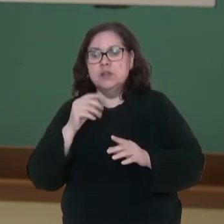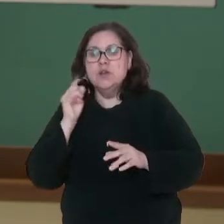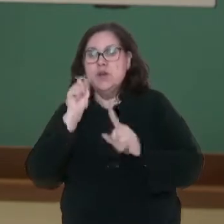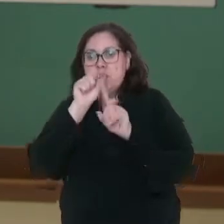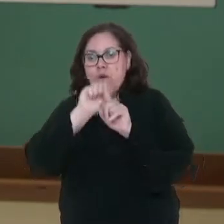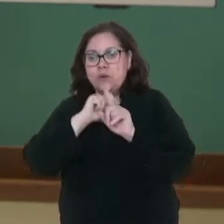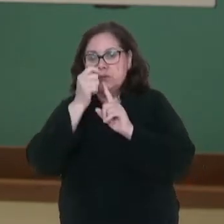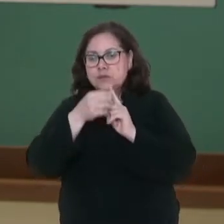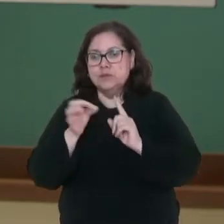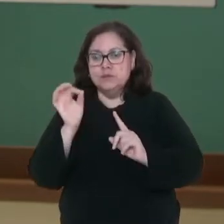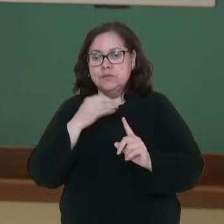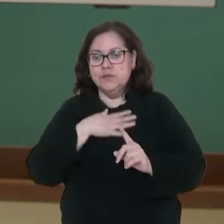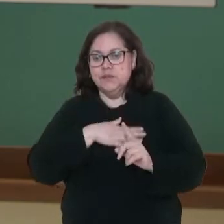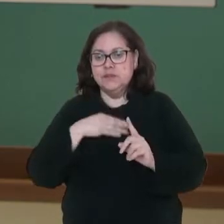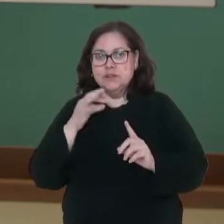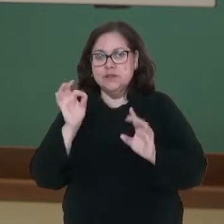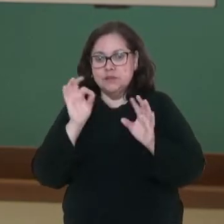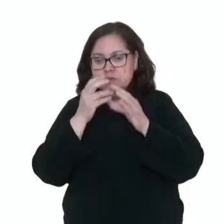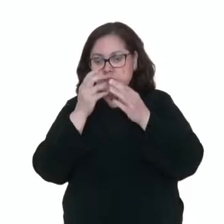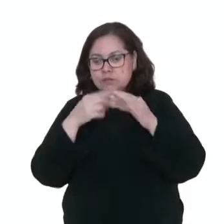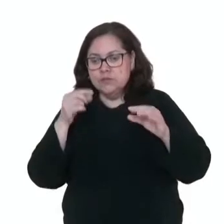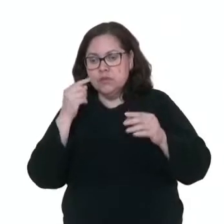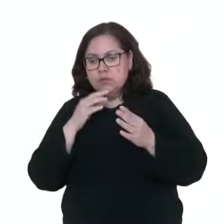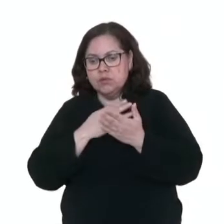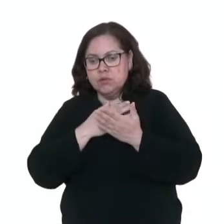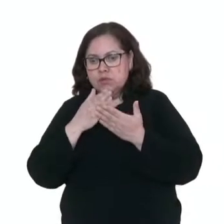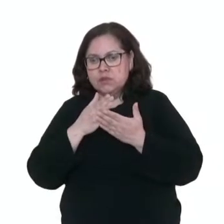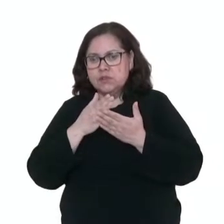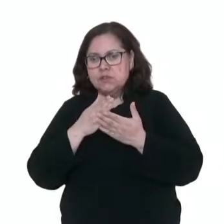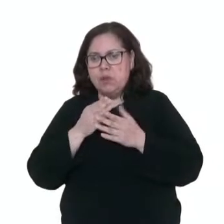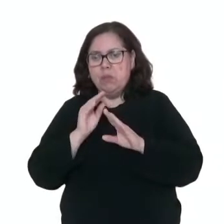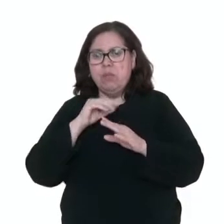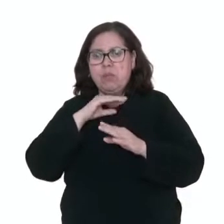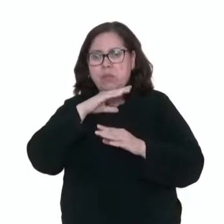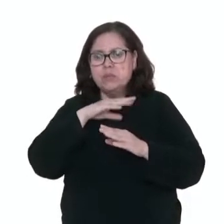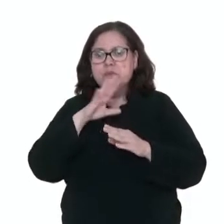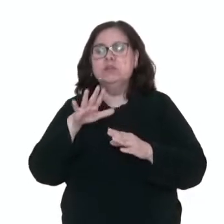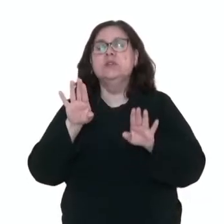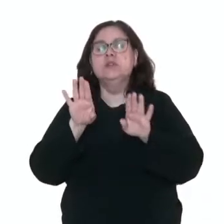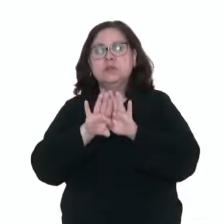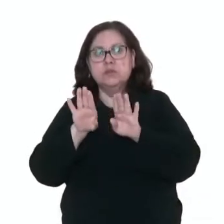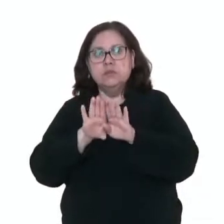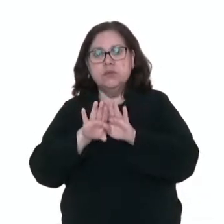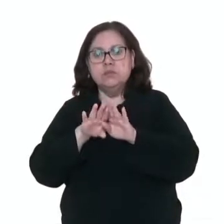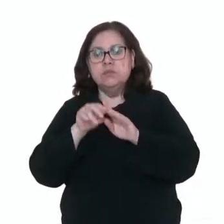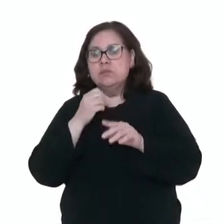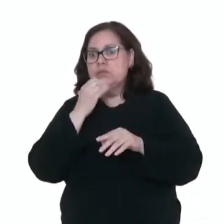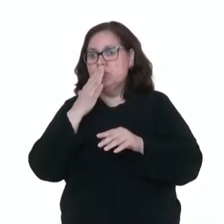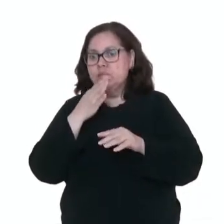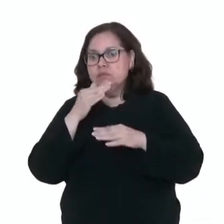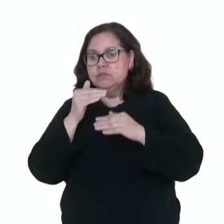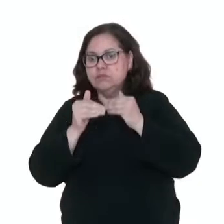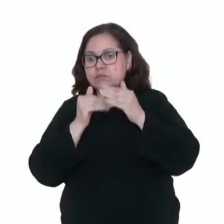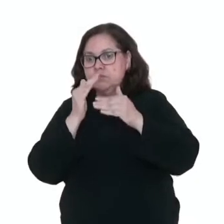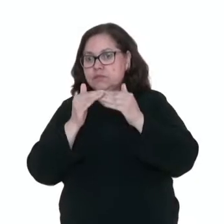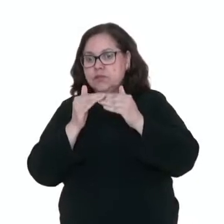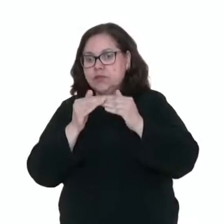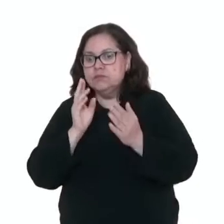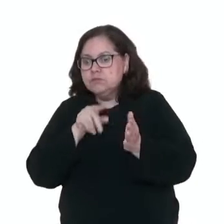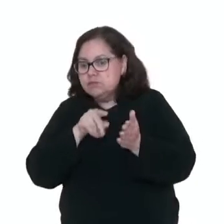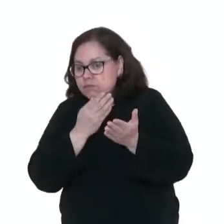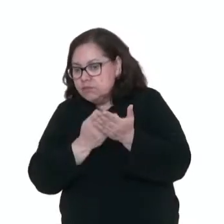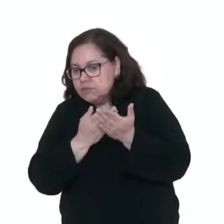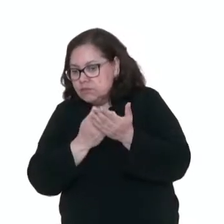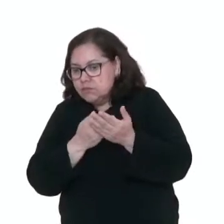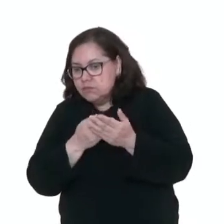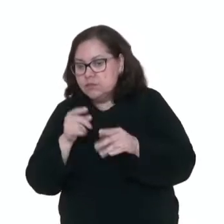bananas. Você as encontra na cesta quando as frutas começam a estragar. Mas elas também são um ótimo mecanismo para investigar o tempo